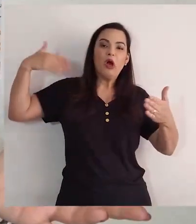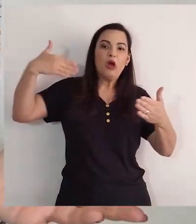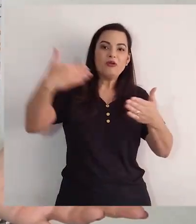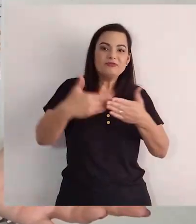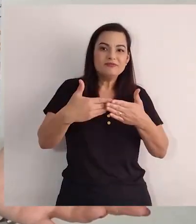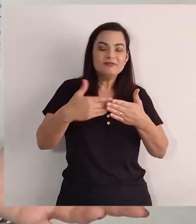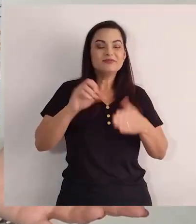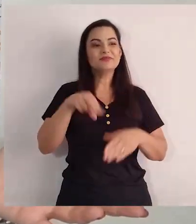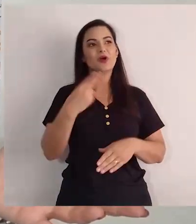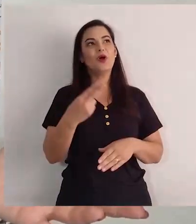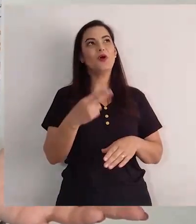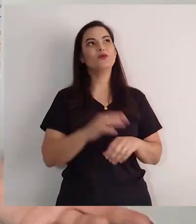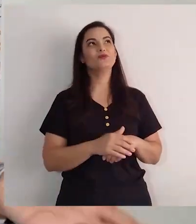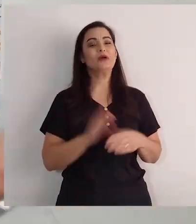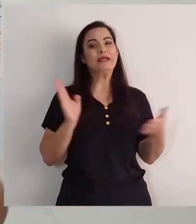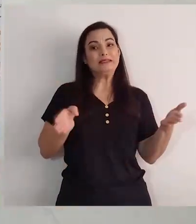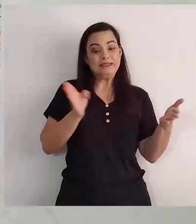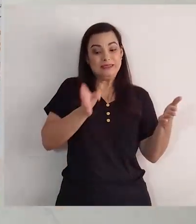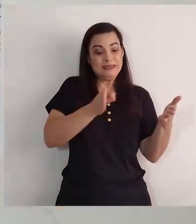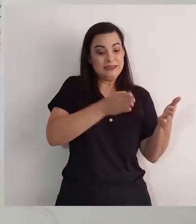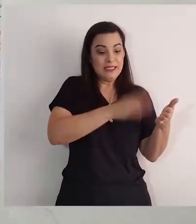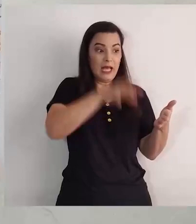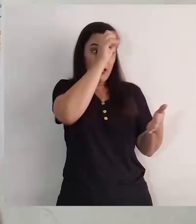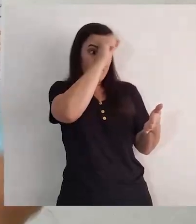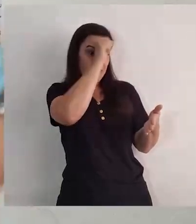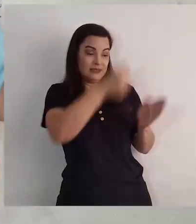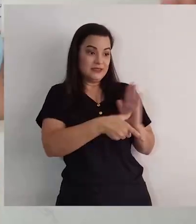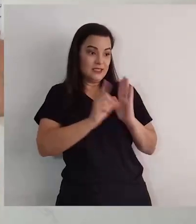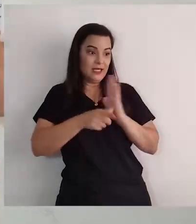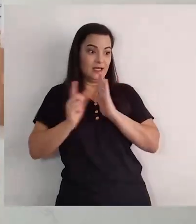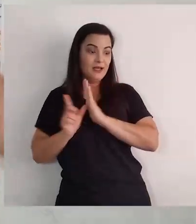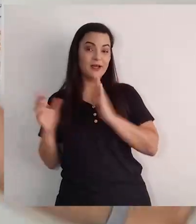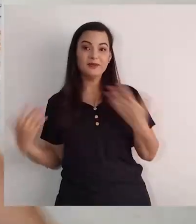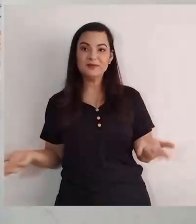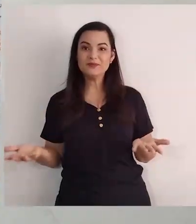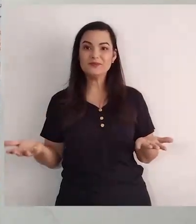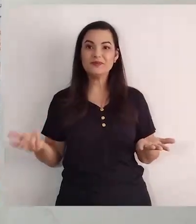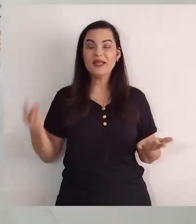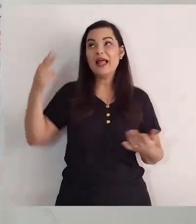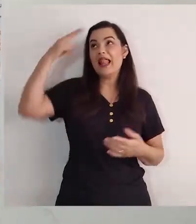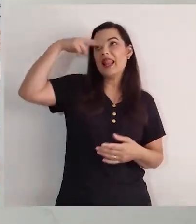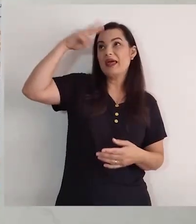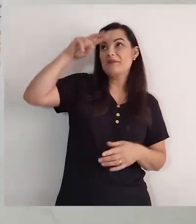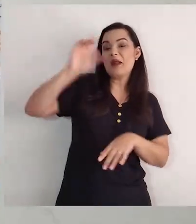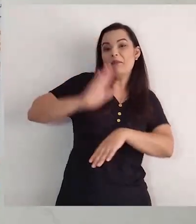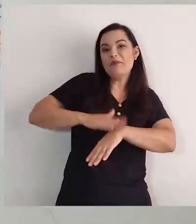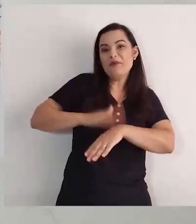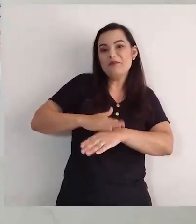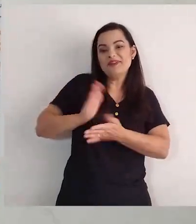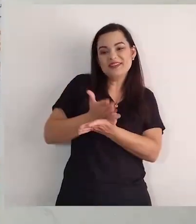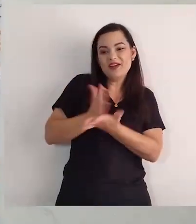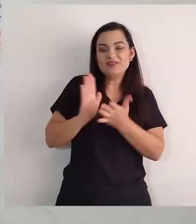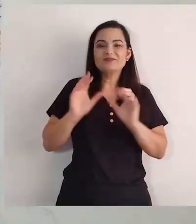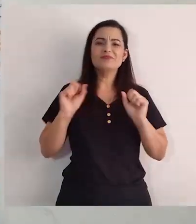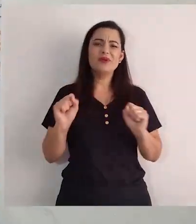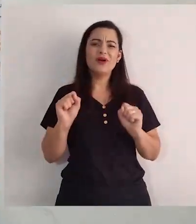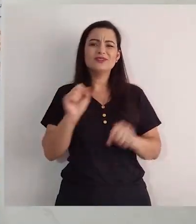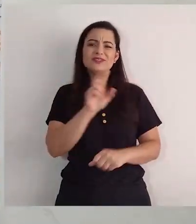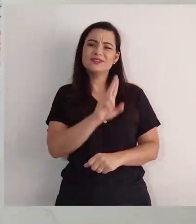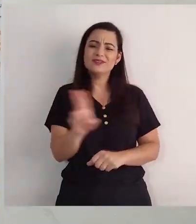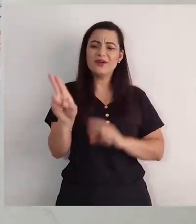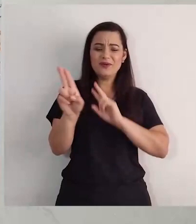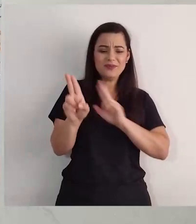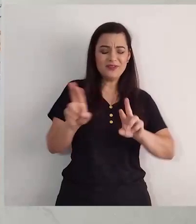sistematizando nossas aprendizagens, revivendo alguns momentos, poderíamos dar aqui muitos nomes para